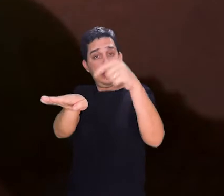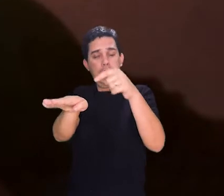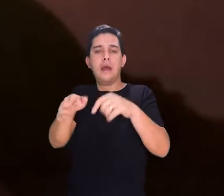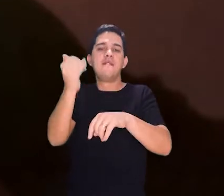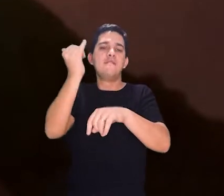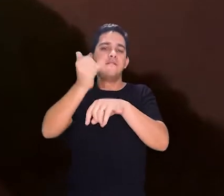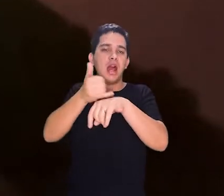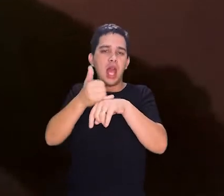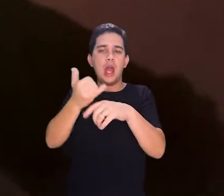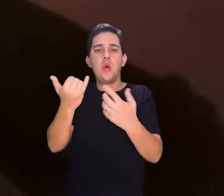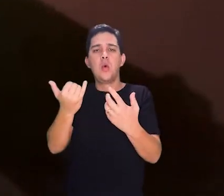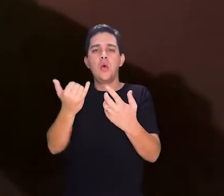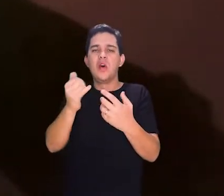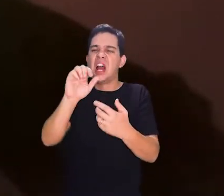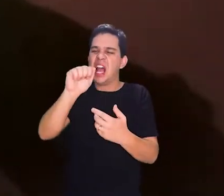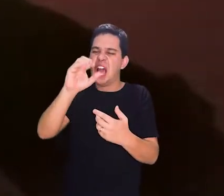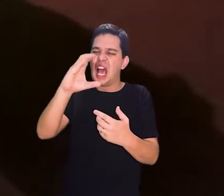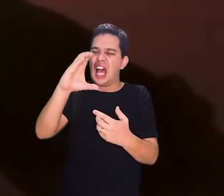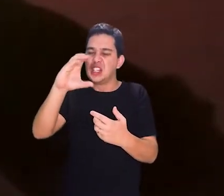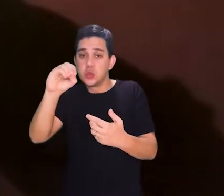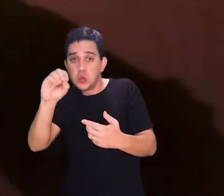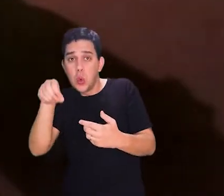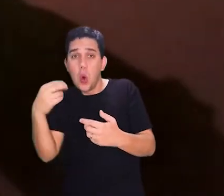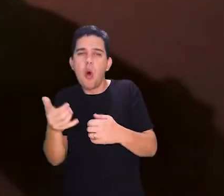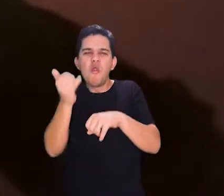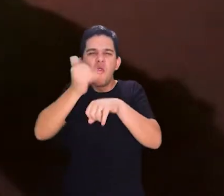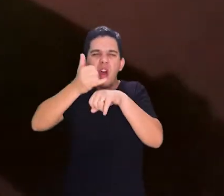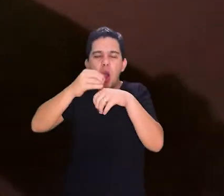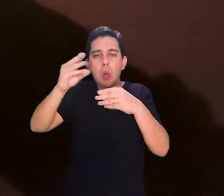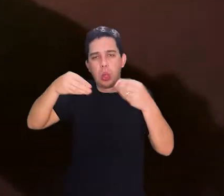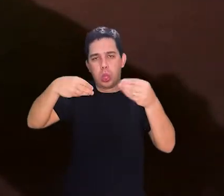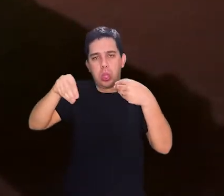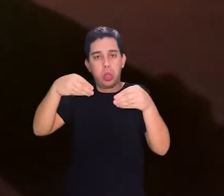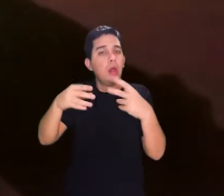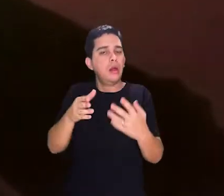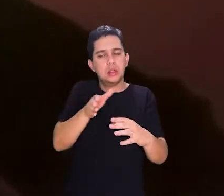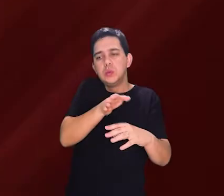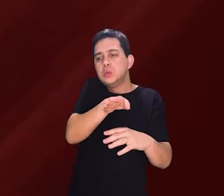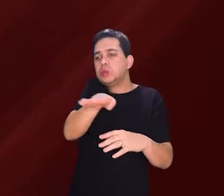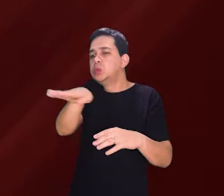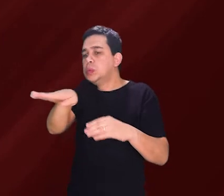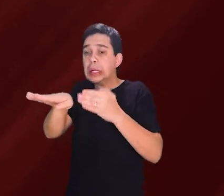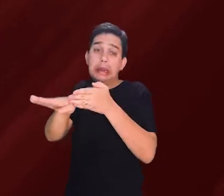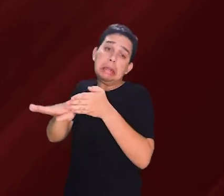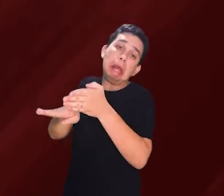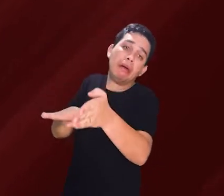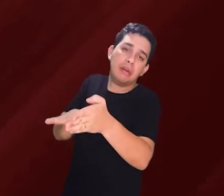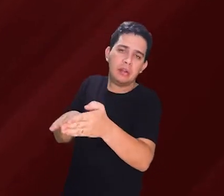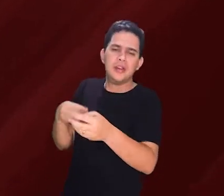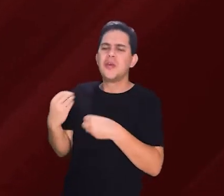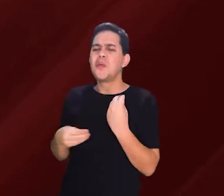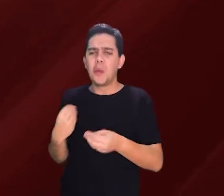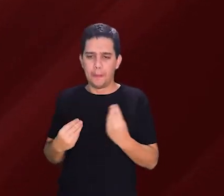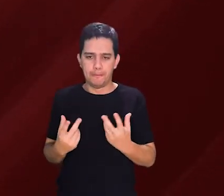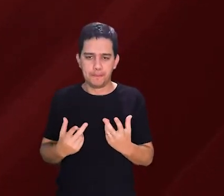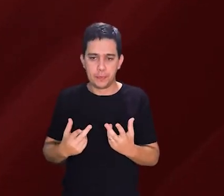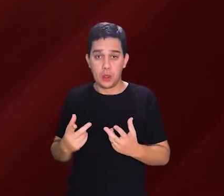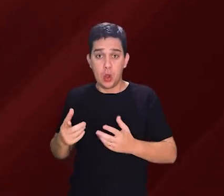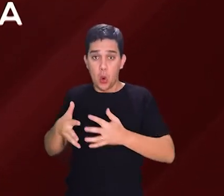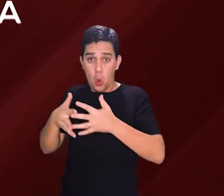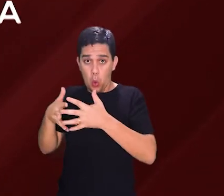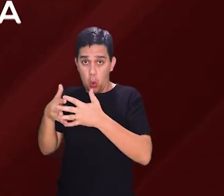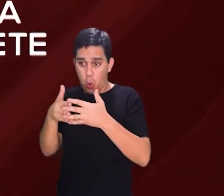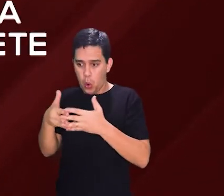alumínio. Como é que eles faziam isso? O dono da carreta, ele contratava